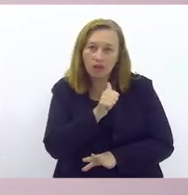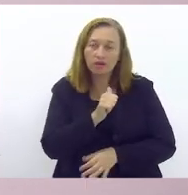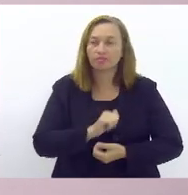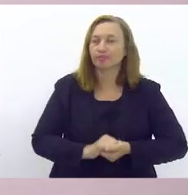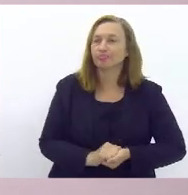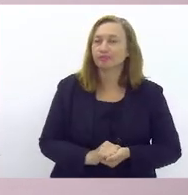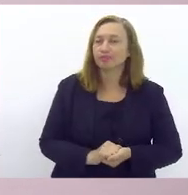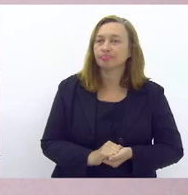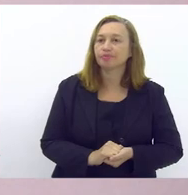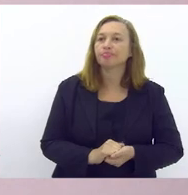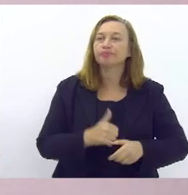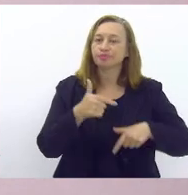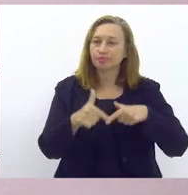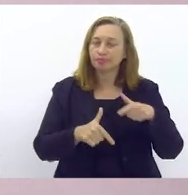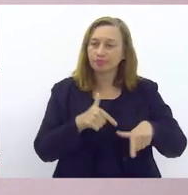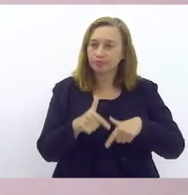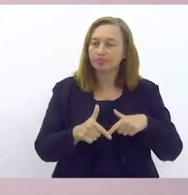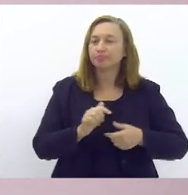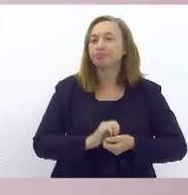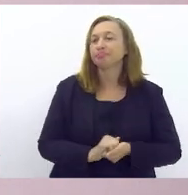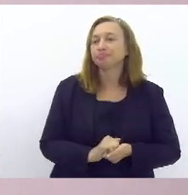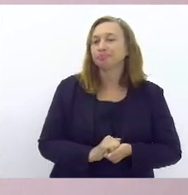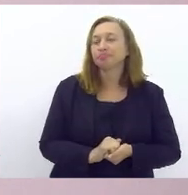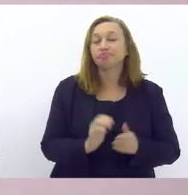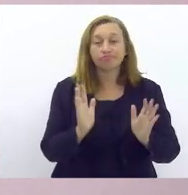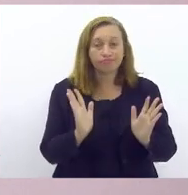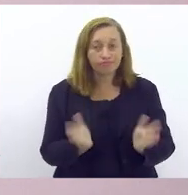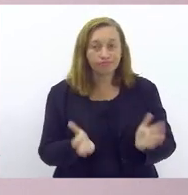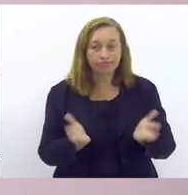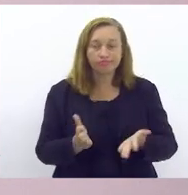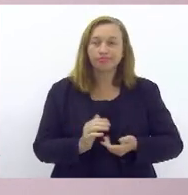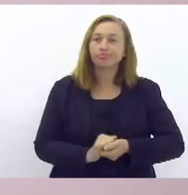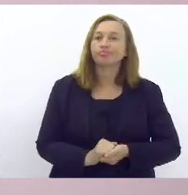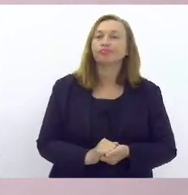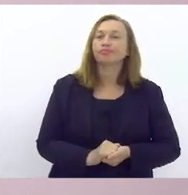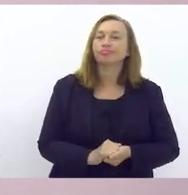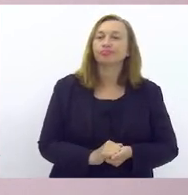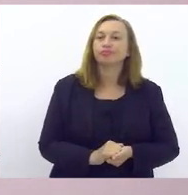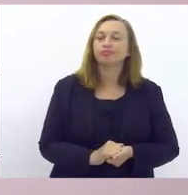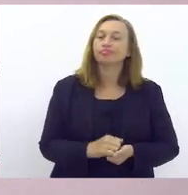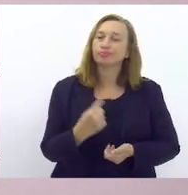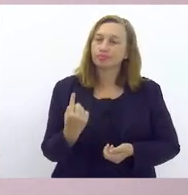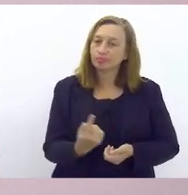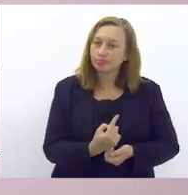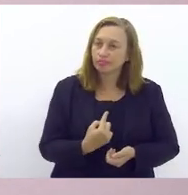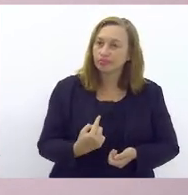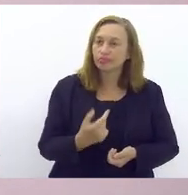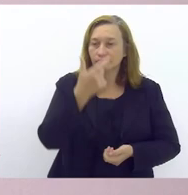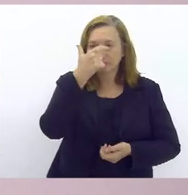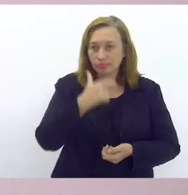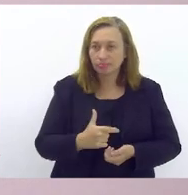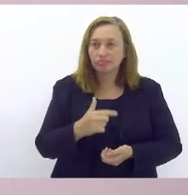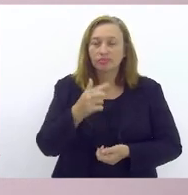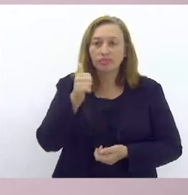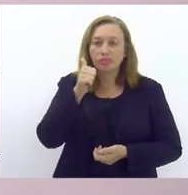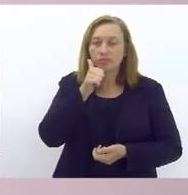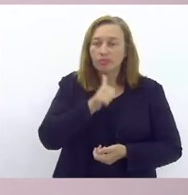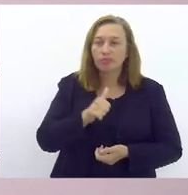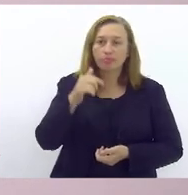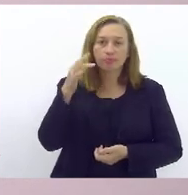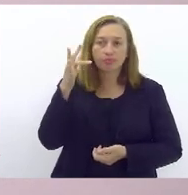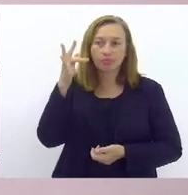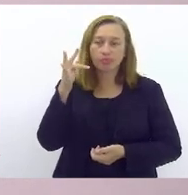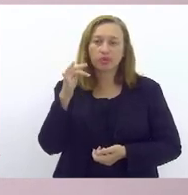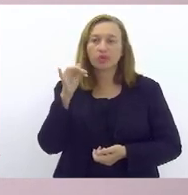né, trabalhista. Né? Hoje, nós fomos, somos e seremos mulheres pretas,